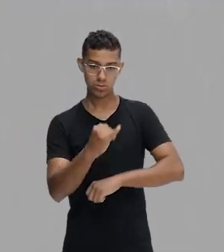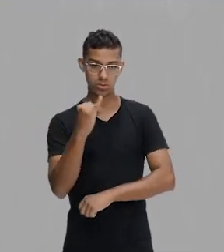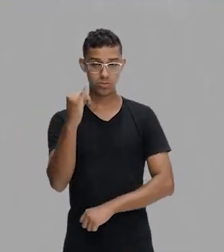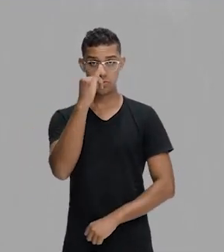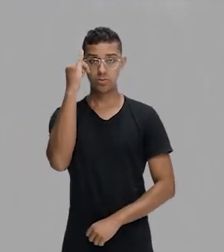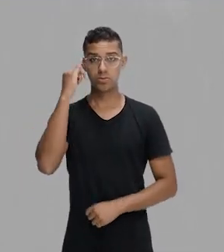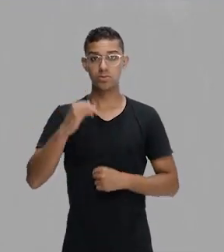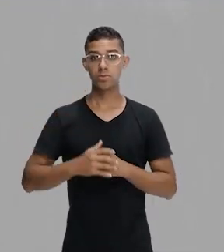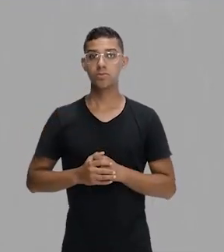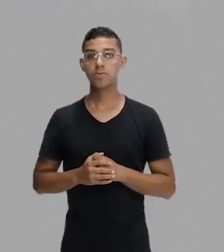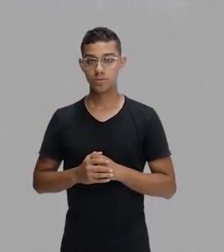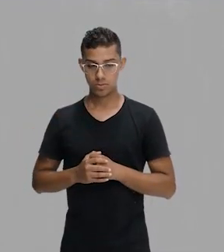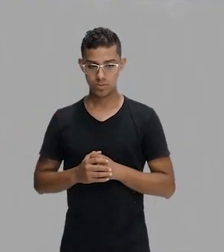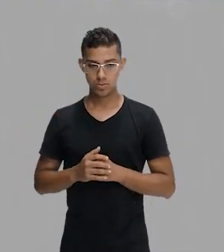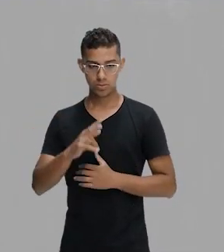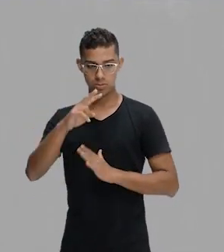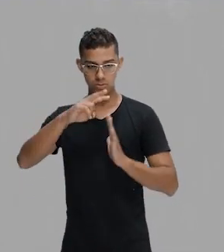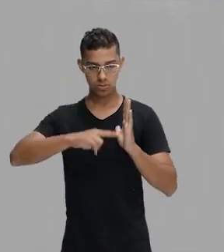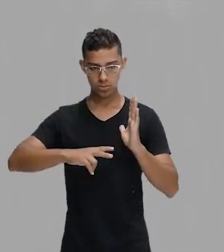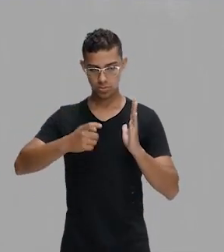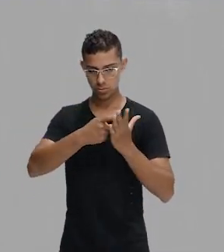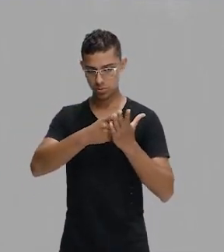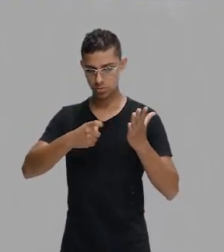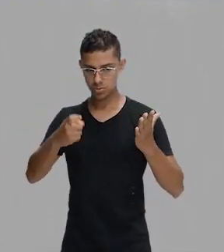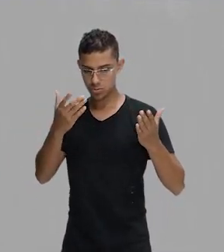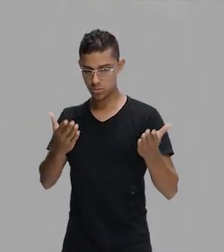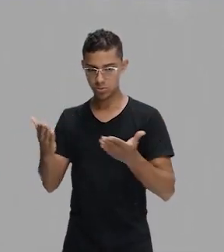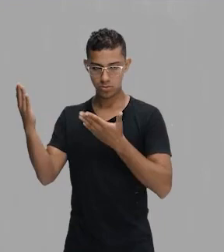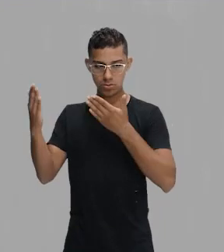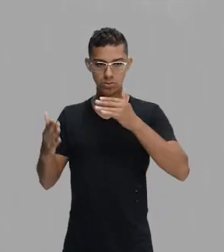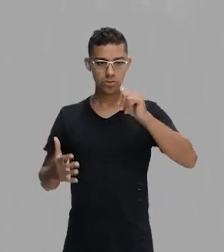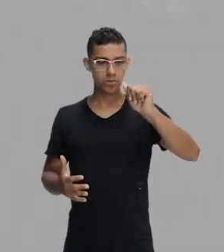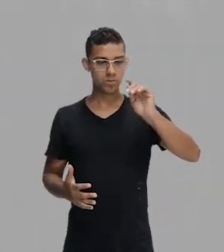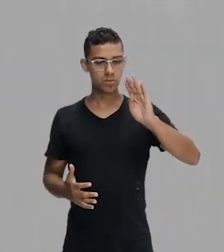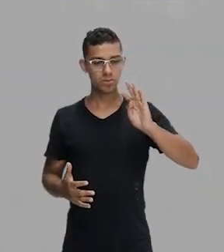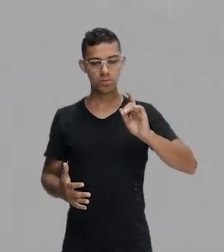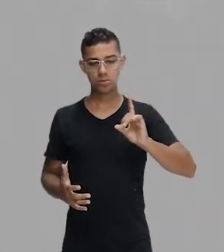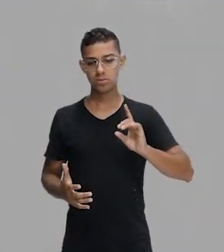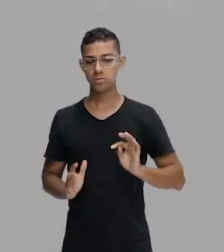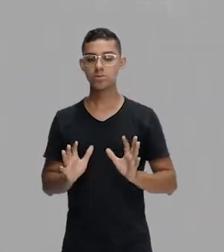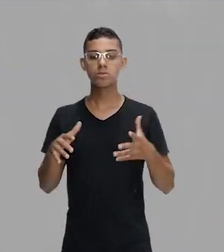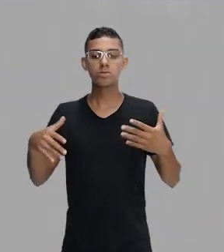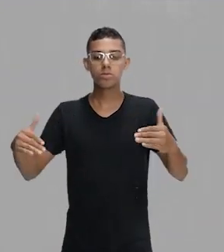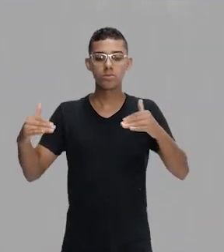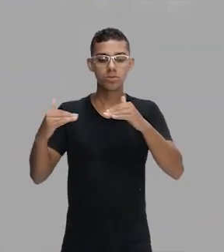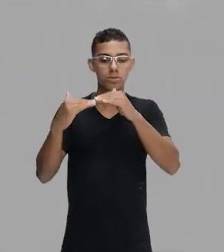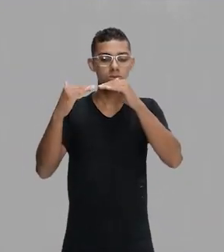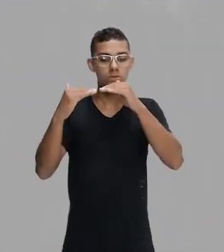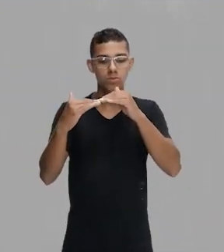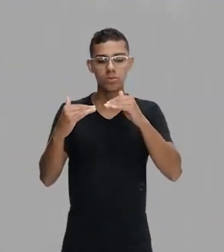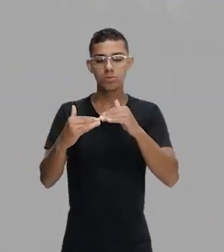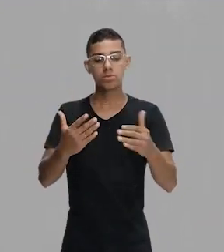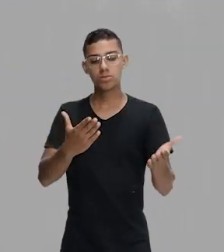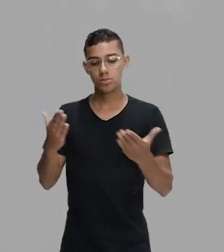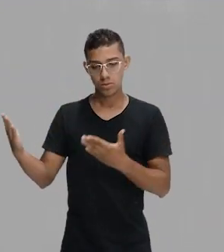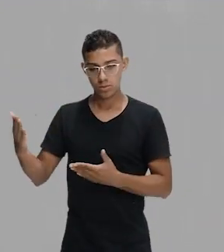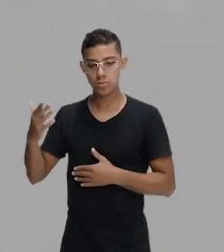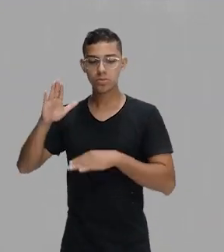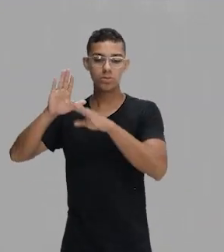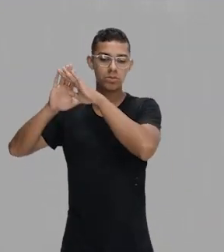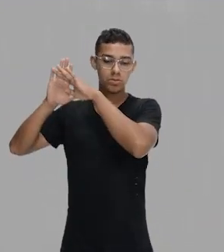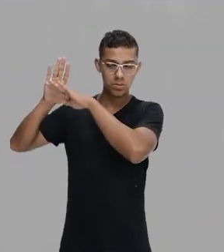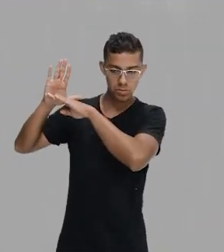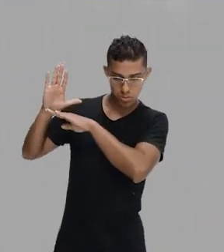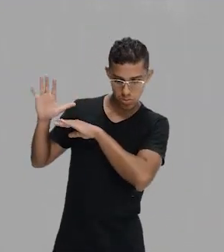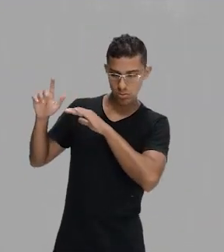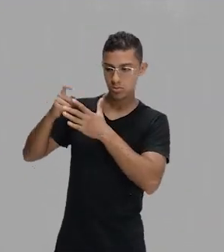tá? Após a leitura do texto acima, assinale a alternativa correta sobre esta proposição,